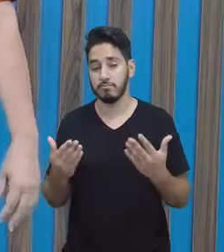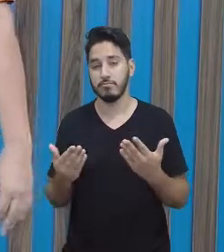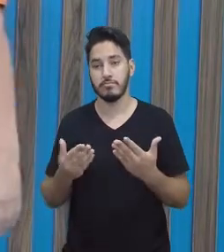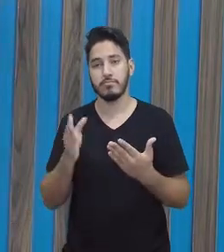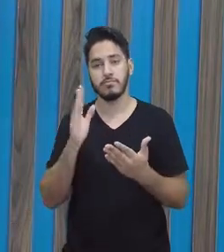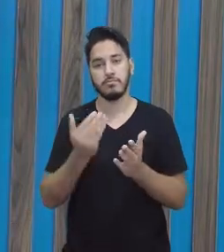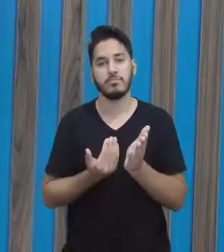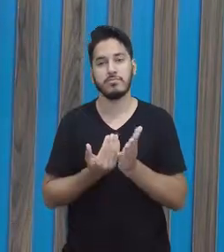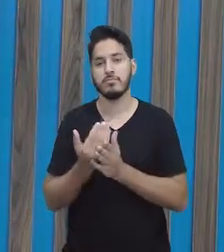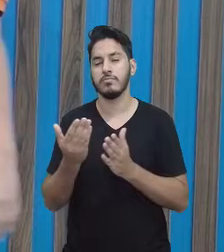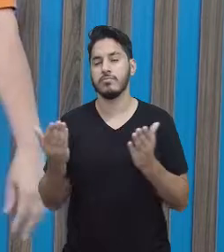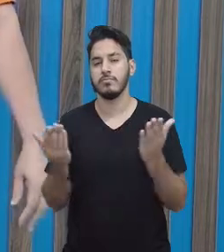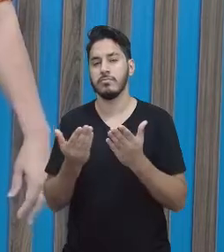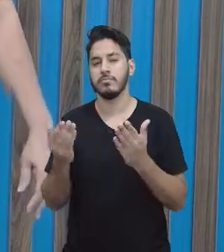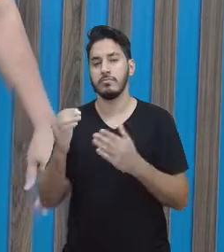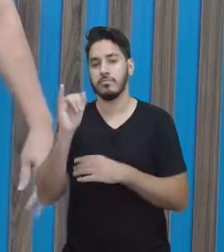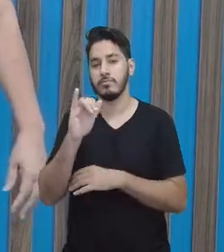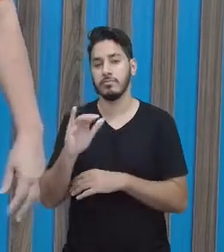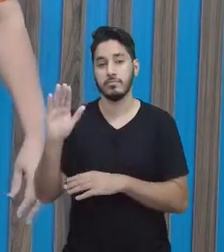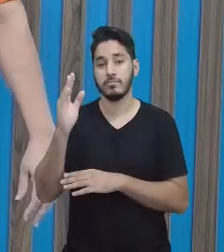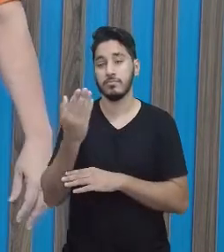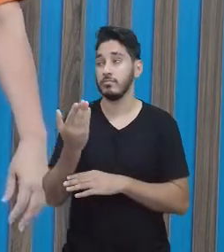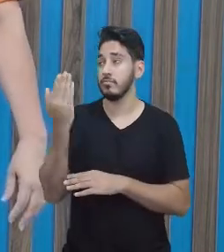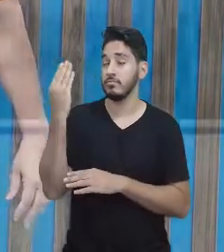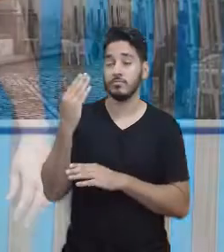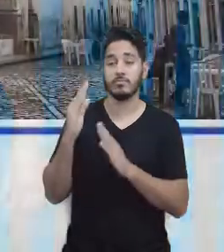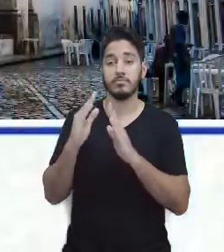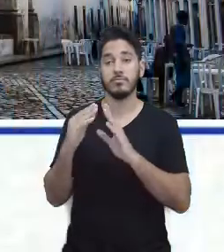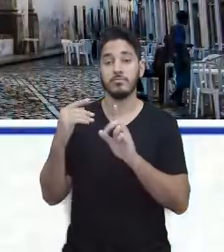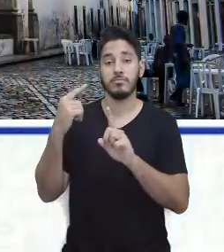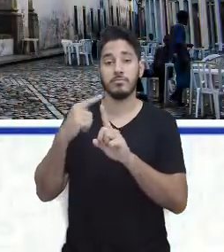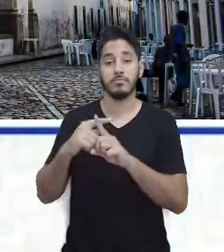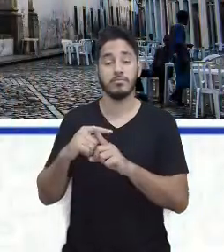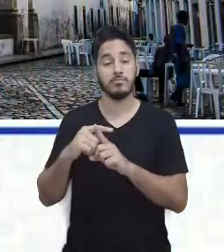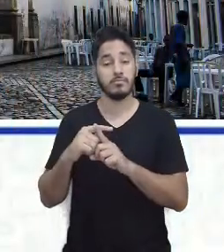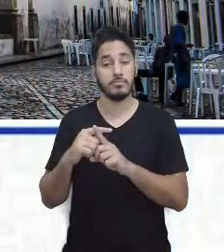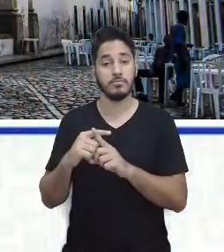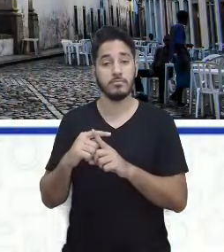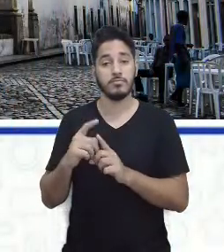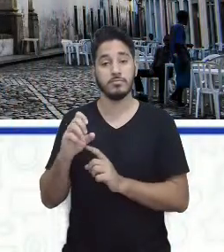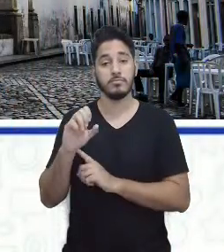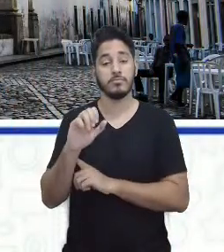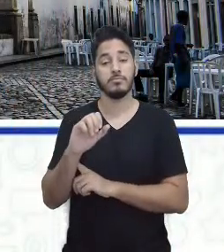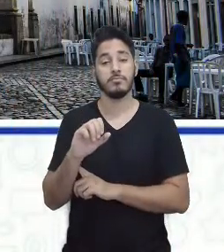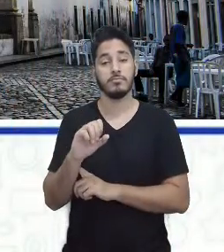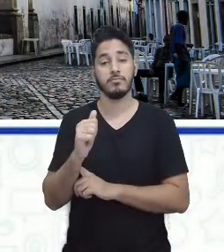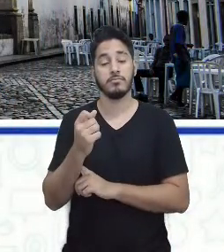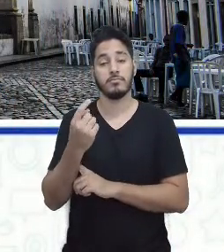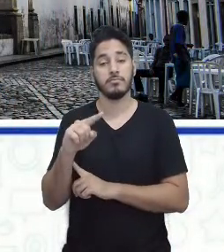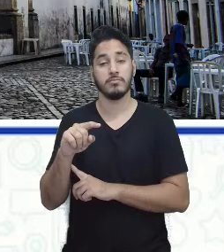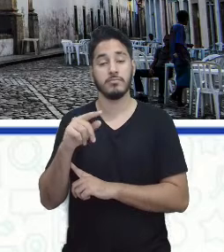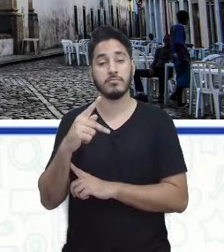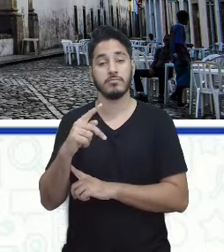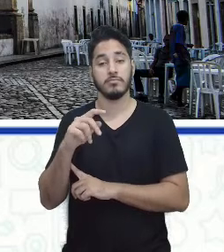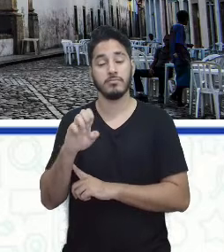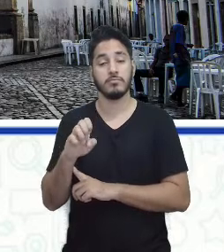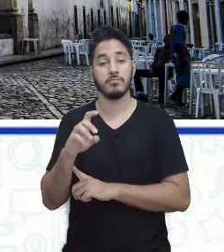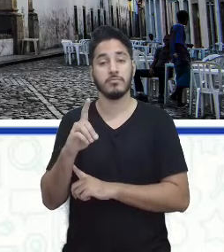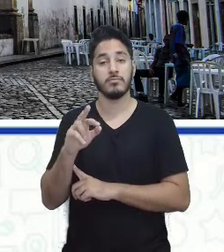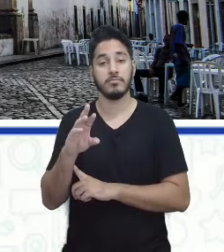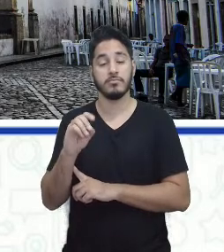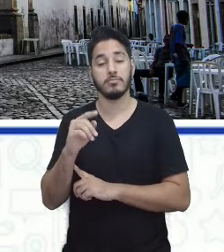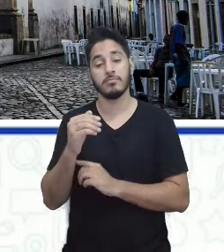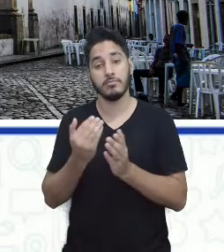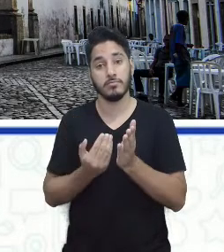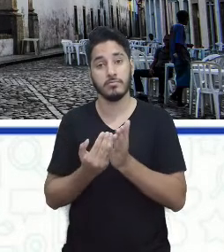já começa aí com a imagem, né, da igreja de São Pedro, porque foi aí nesse pátio onde tudo começou,